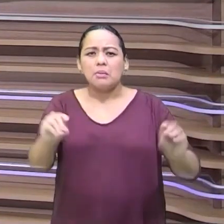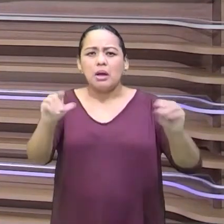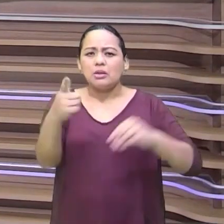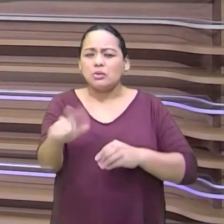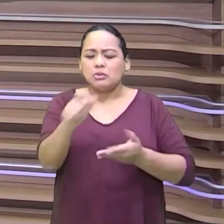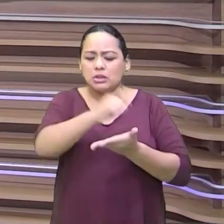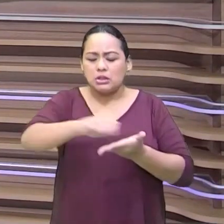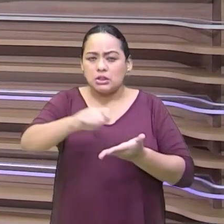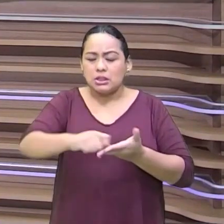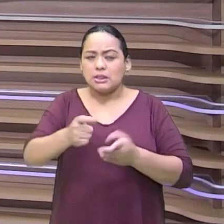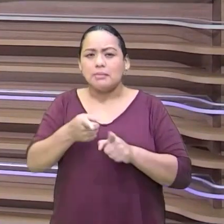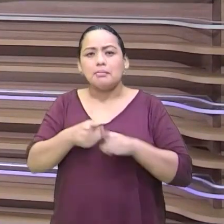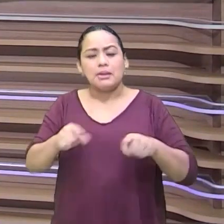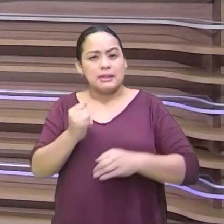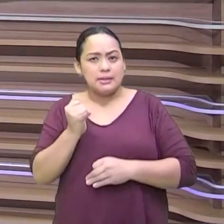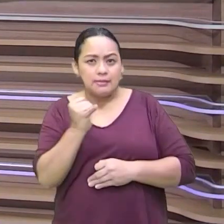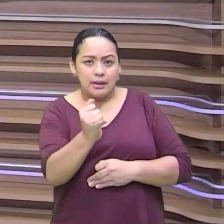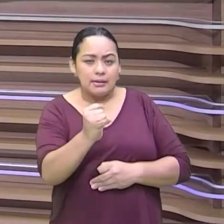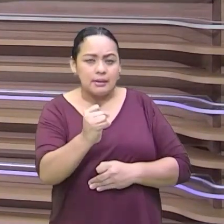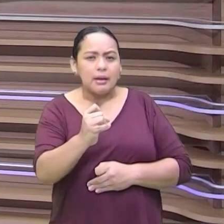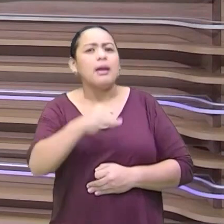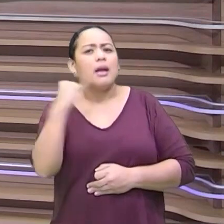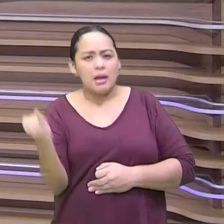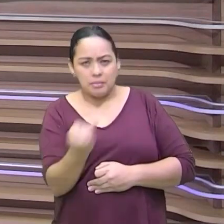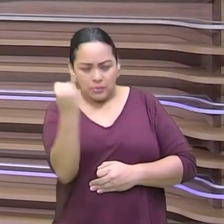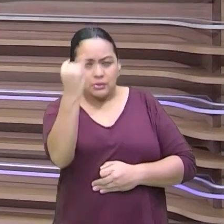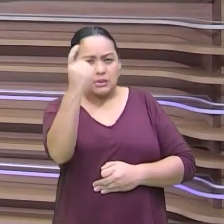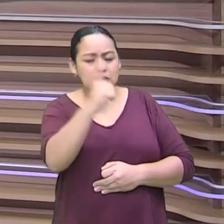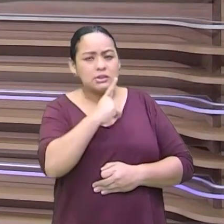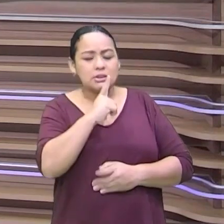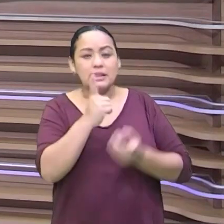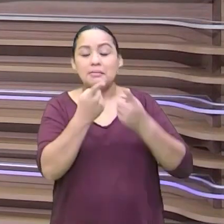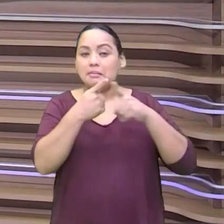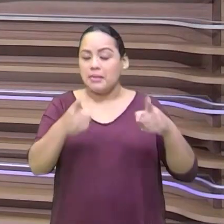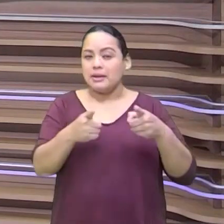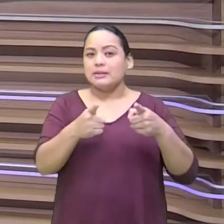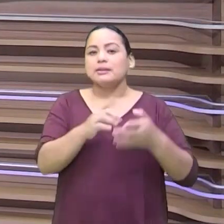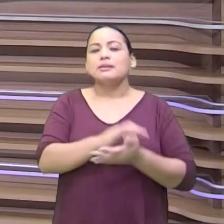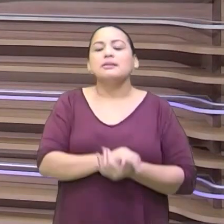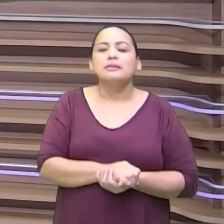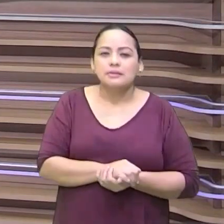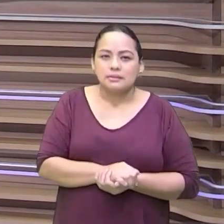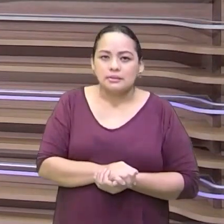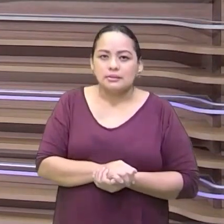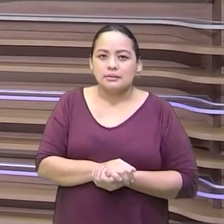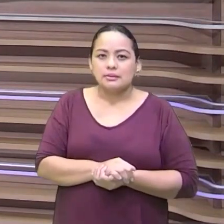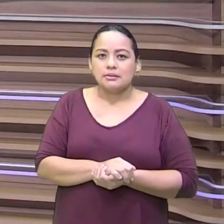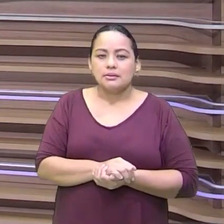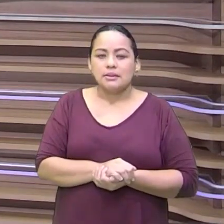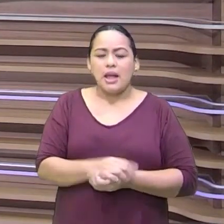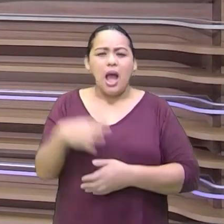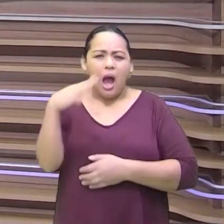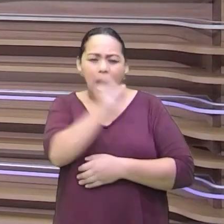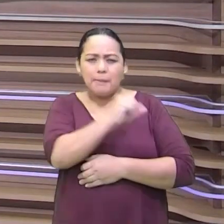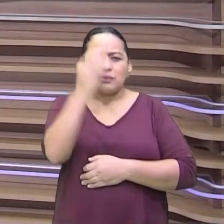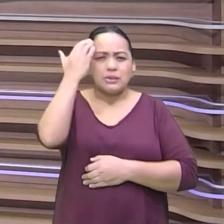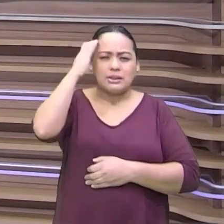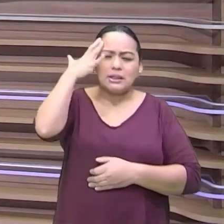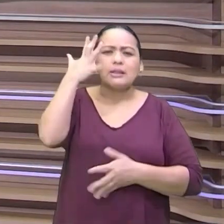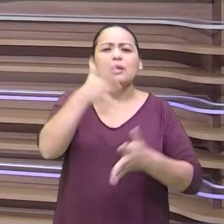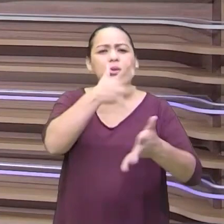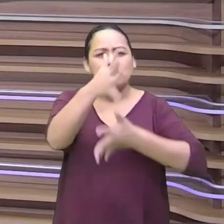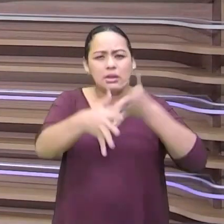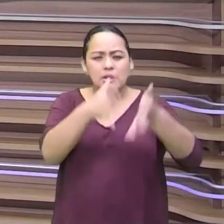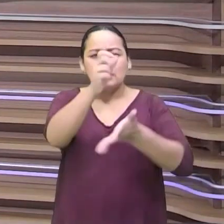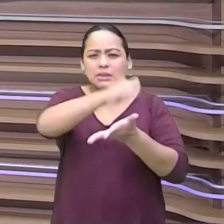que é de extrema importância. Tudo bem, a linguagem verbal, ela tem um entendimento muito mais rápido, mas a não verbal